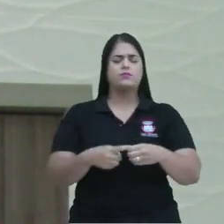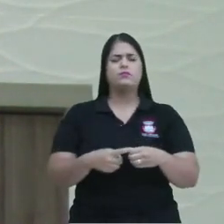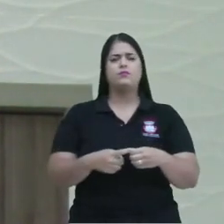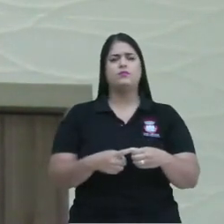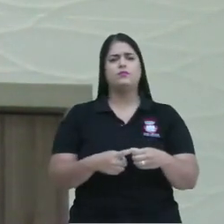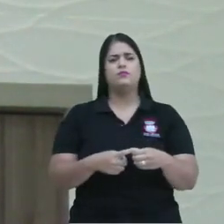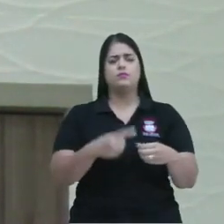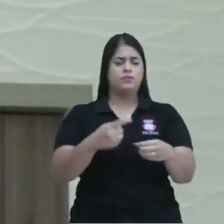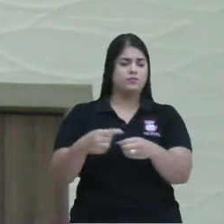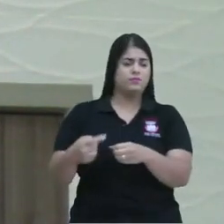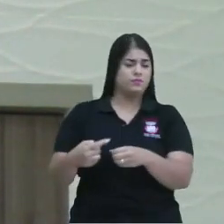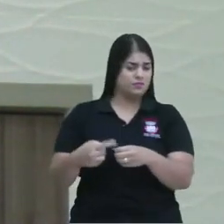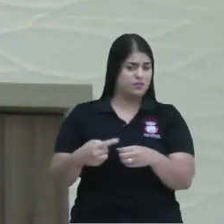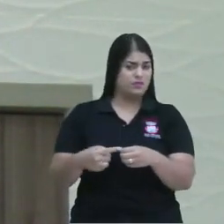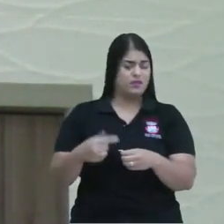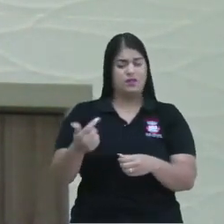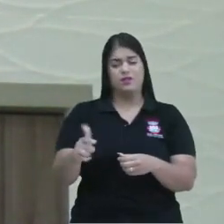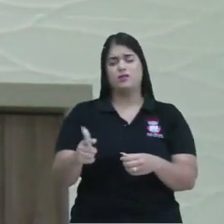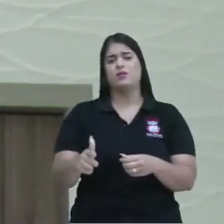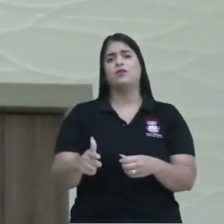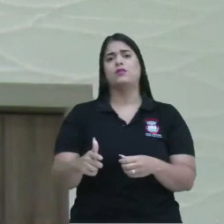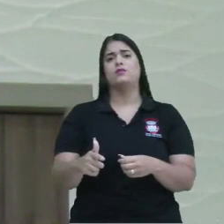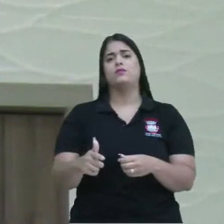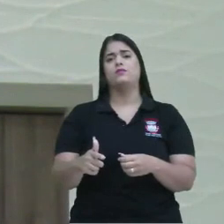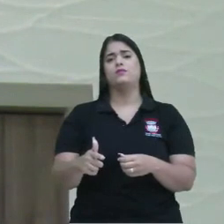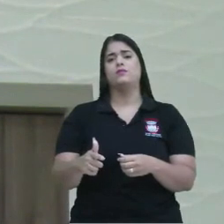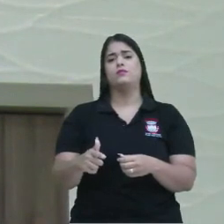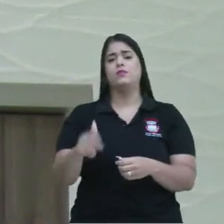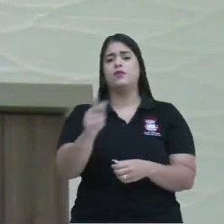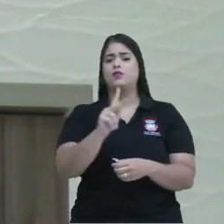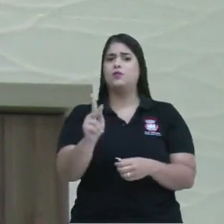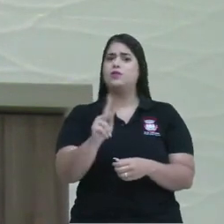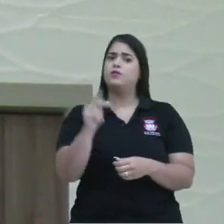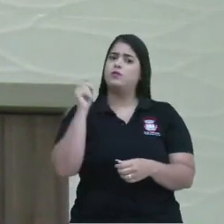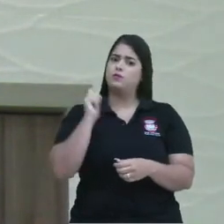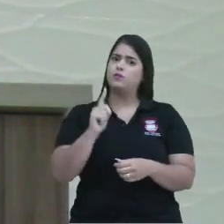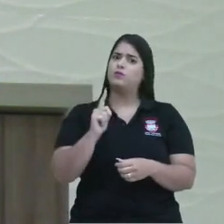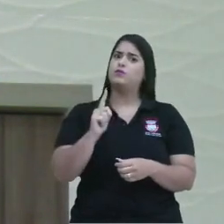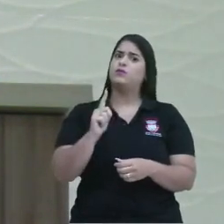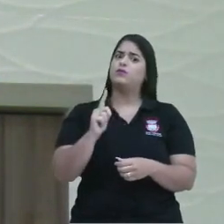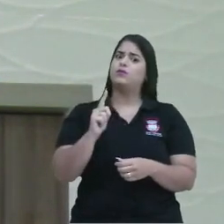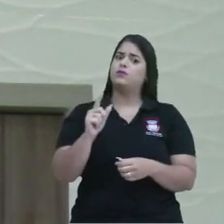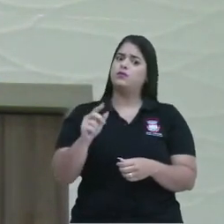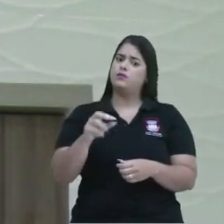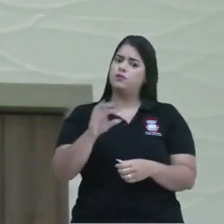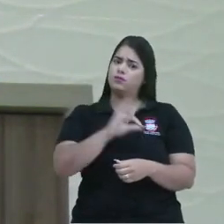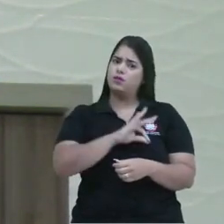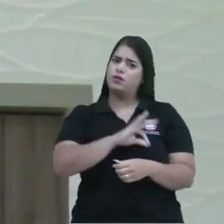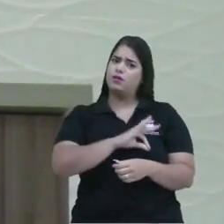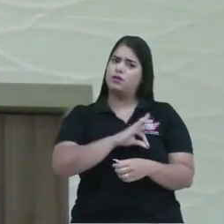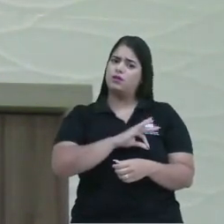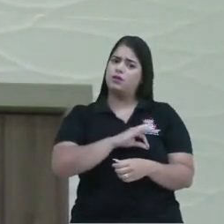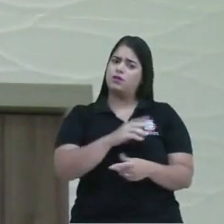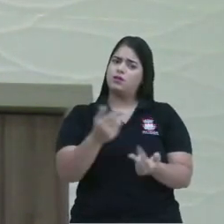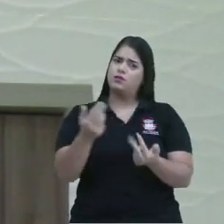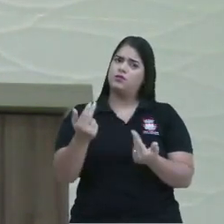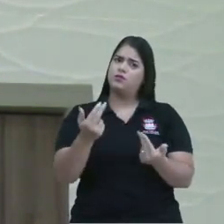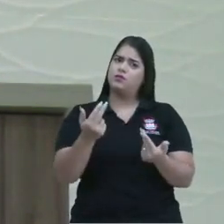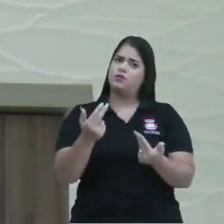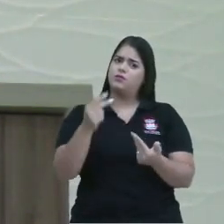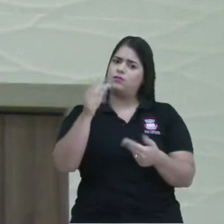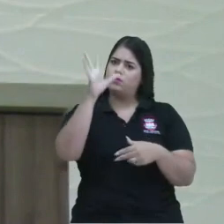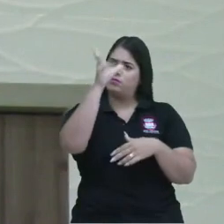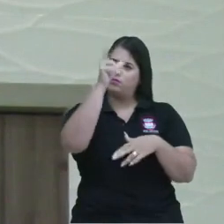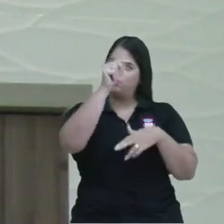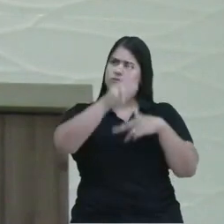cidade, eu desafio aí, que o professor ganhe igual a São Bento do Una, recebe os